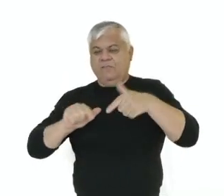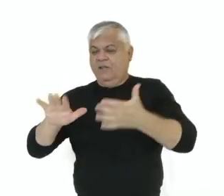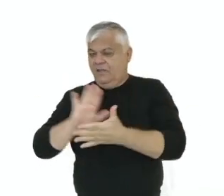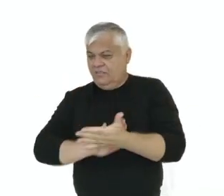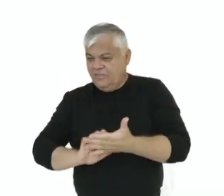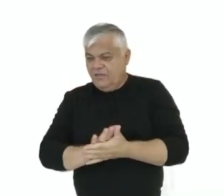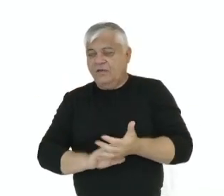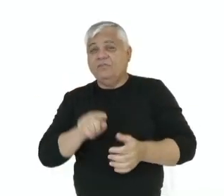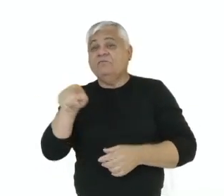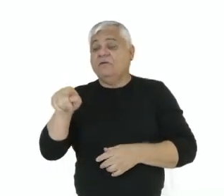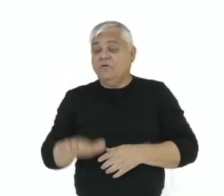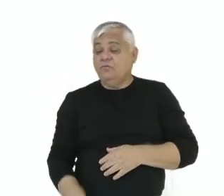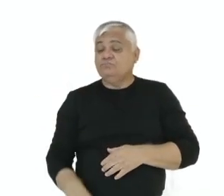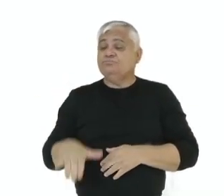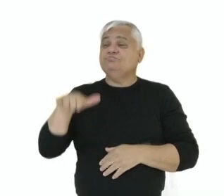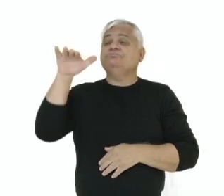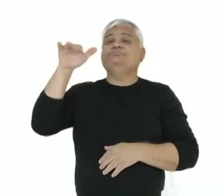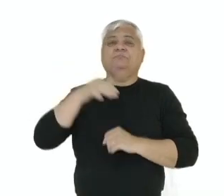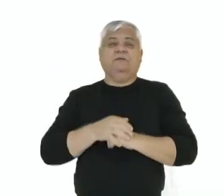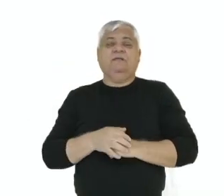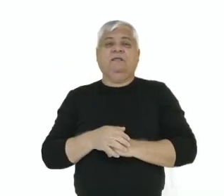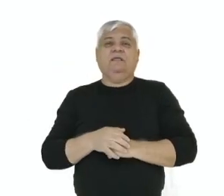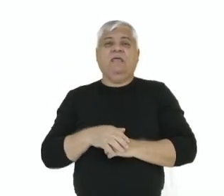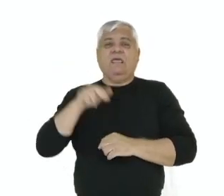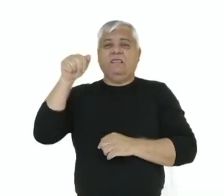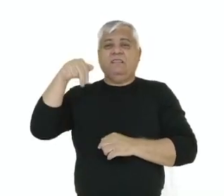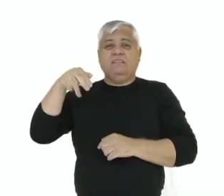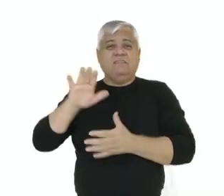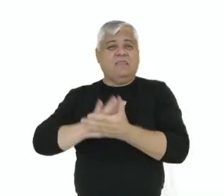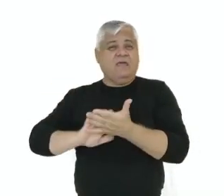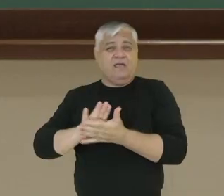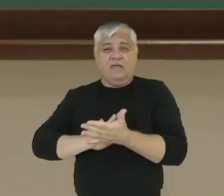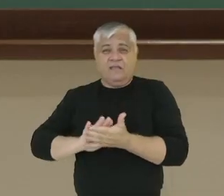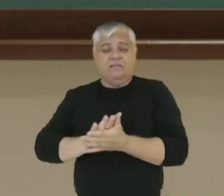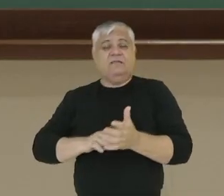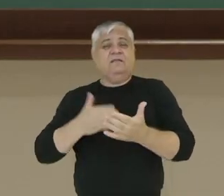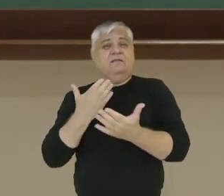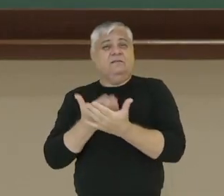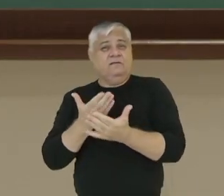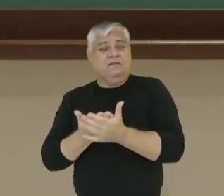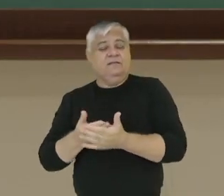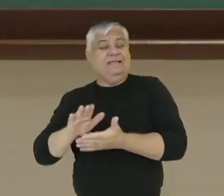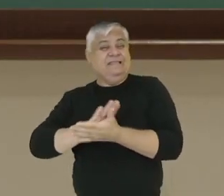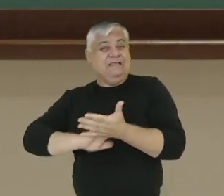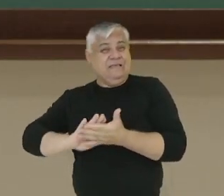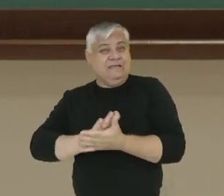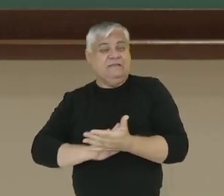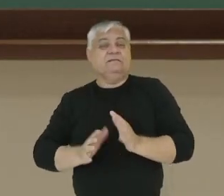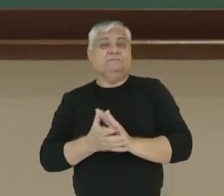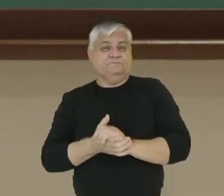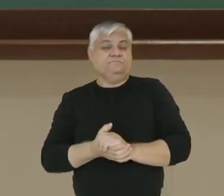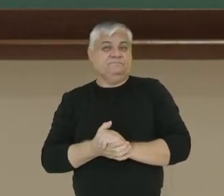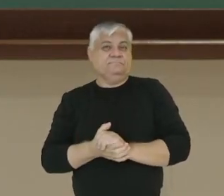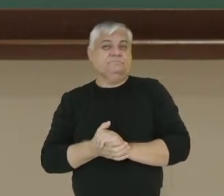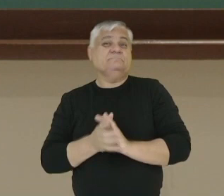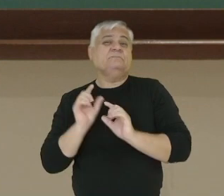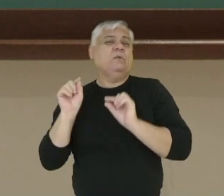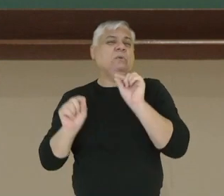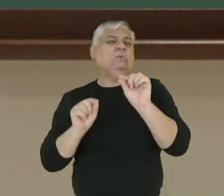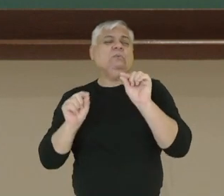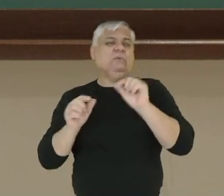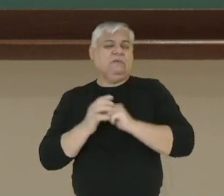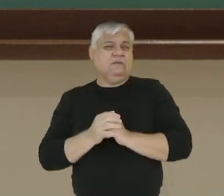crescer? Aí ele diz, nem emprego, nem estudo. Neste caso aqui, existe uma crítica, porque